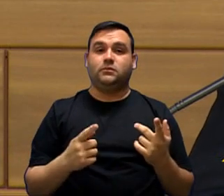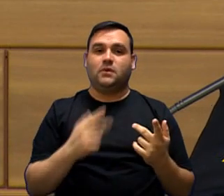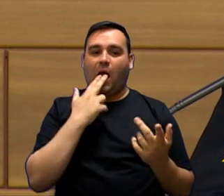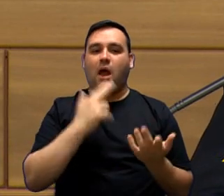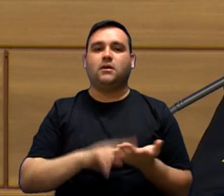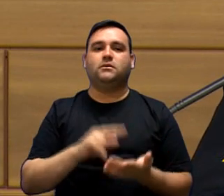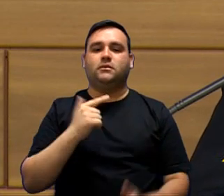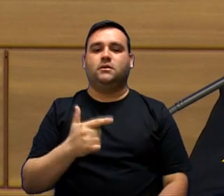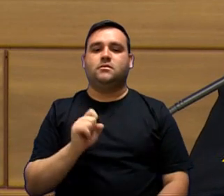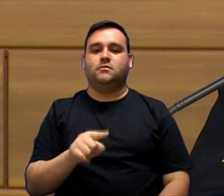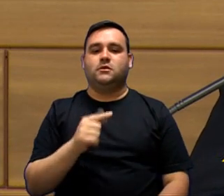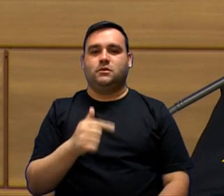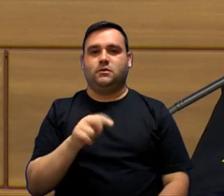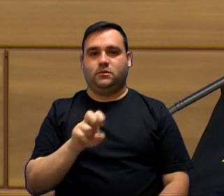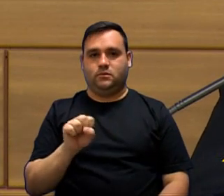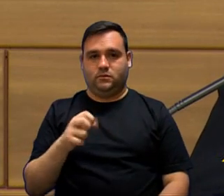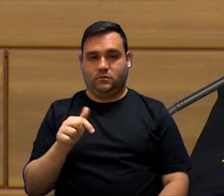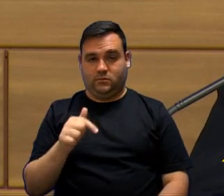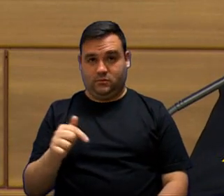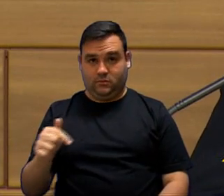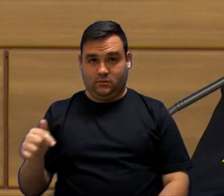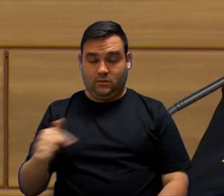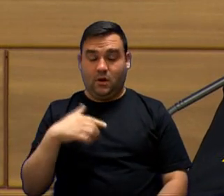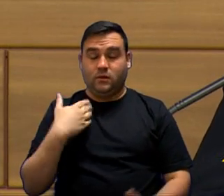Protocolo de número 2777 a